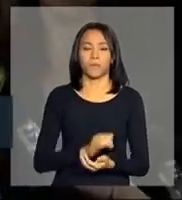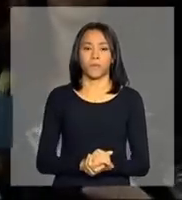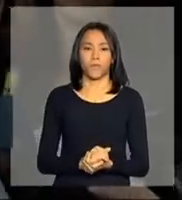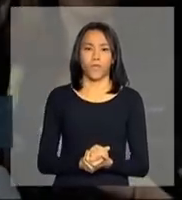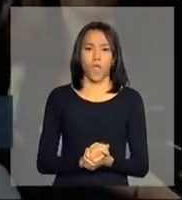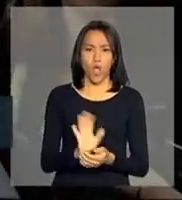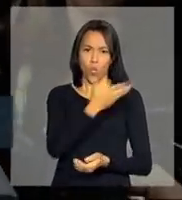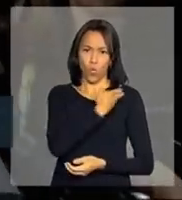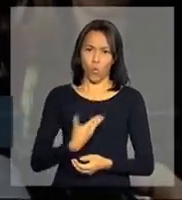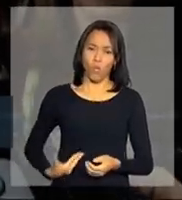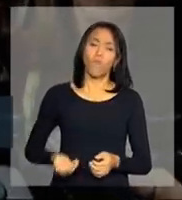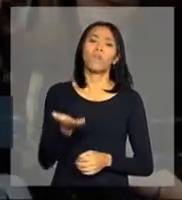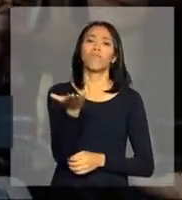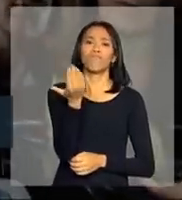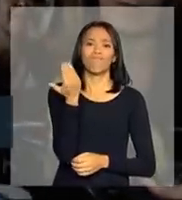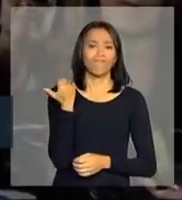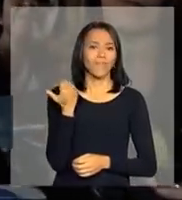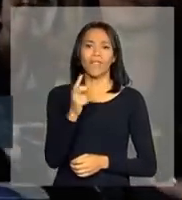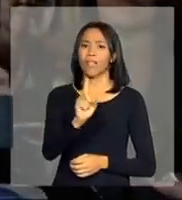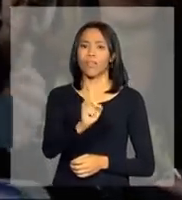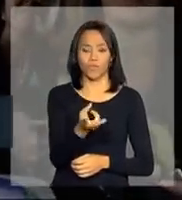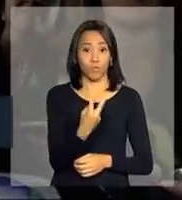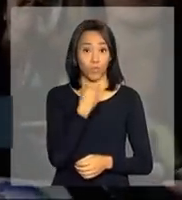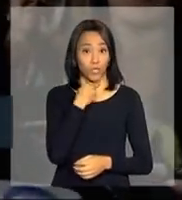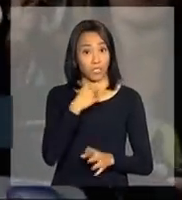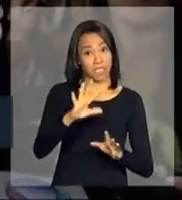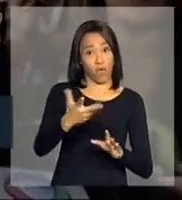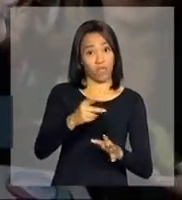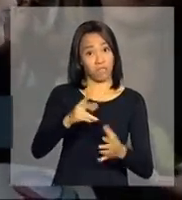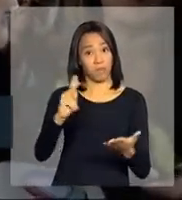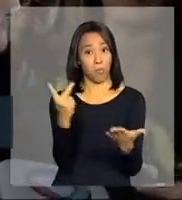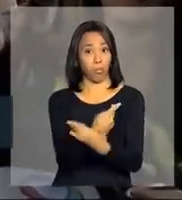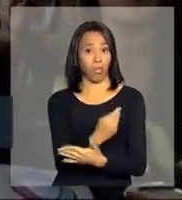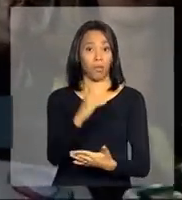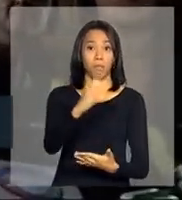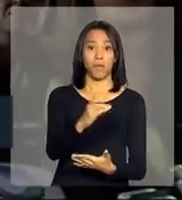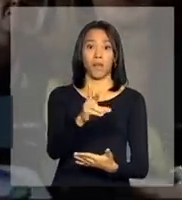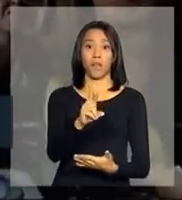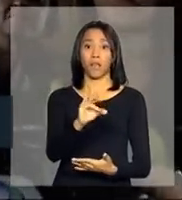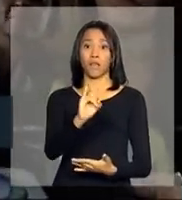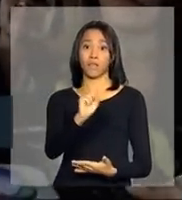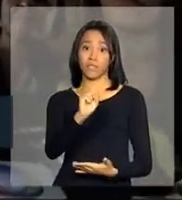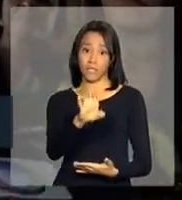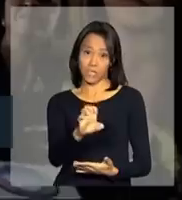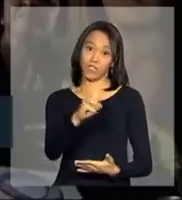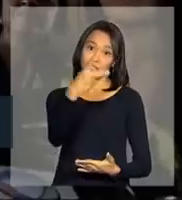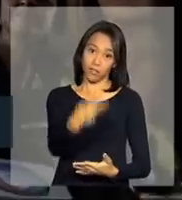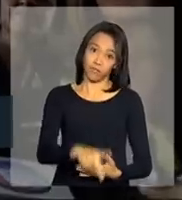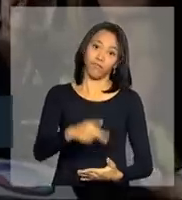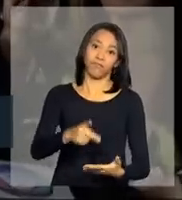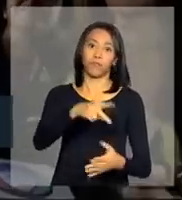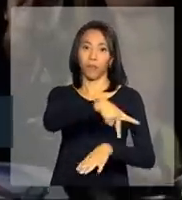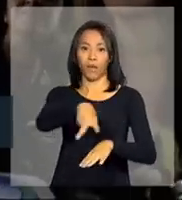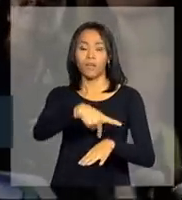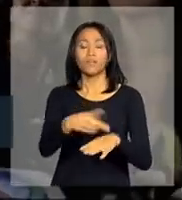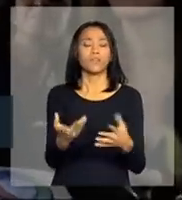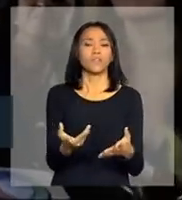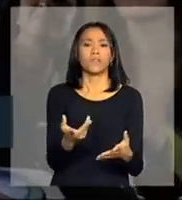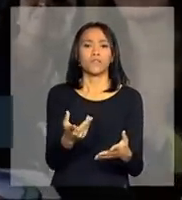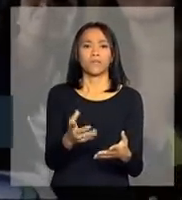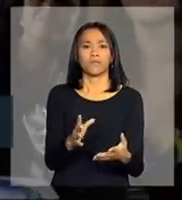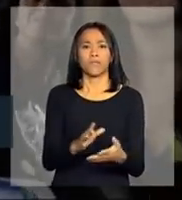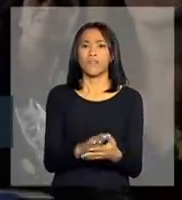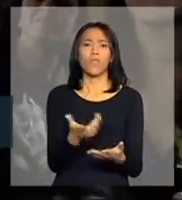no governo passado, não se podia, talvez pela crise do Estado, talvez por convicção,